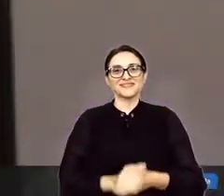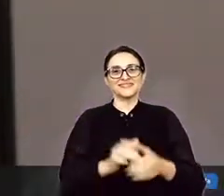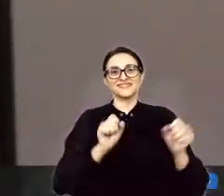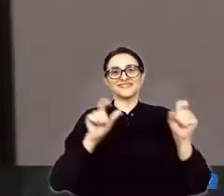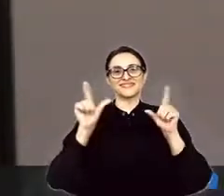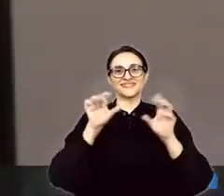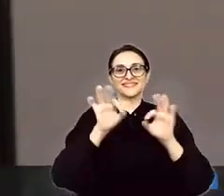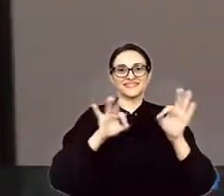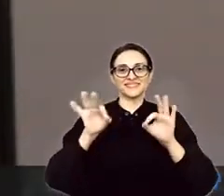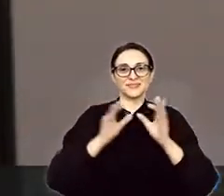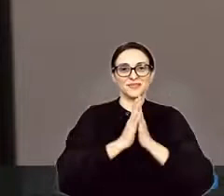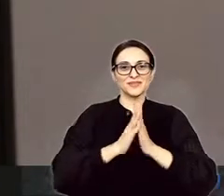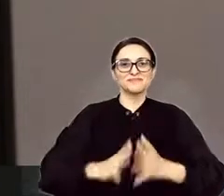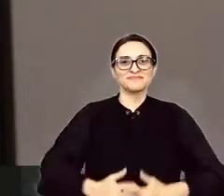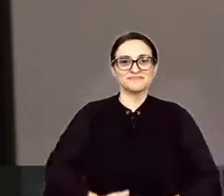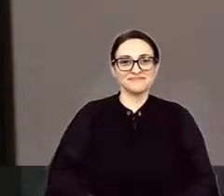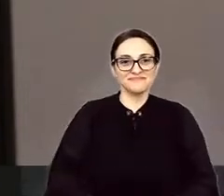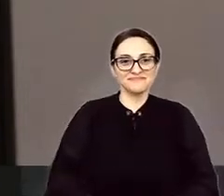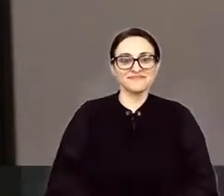história.